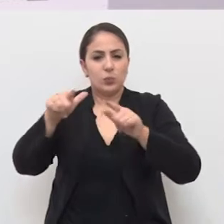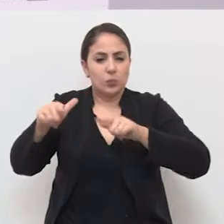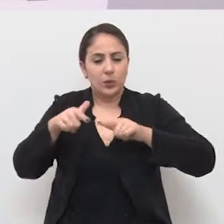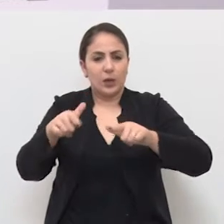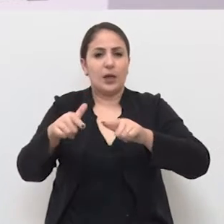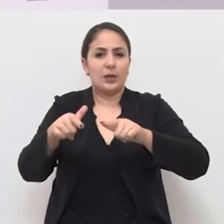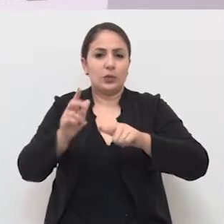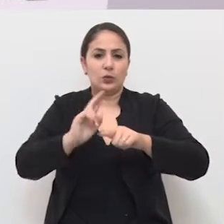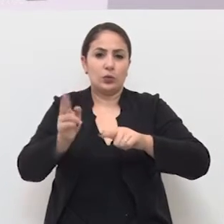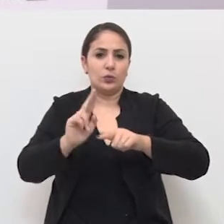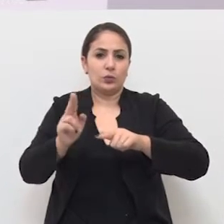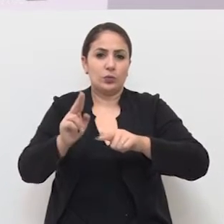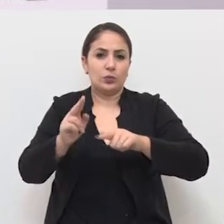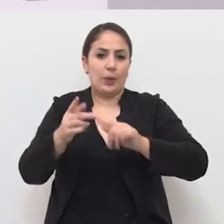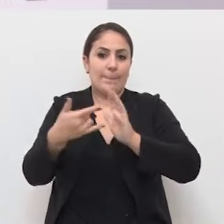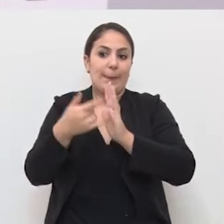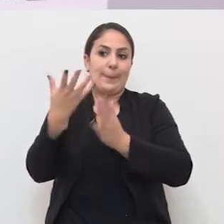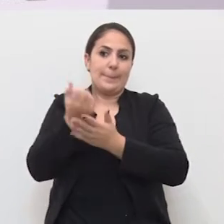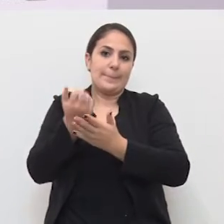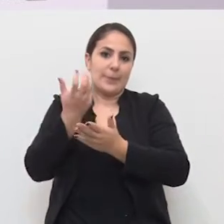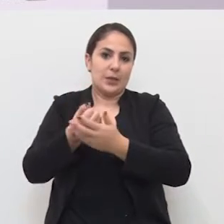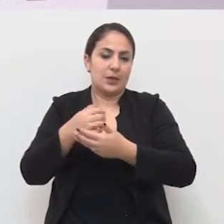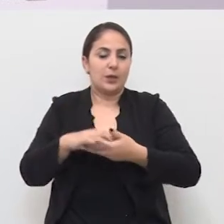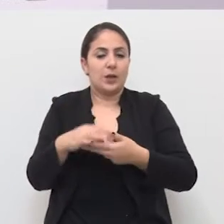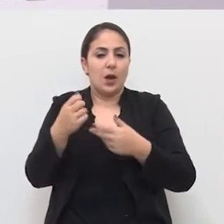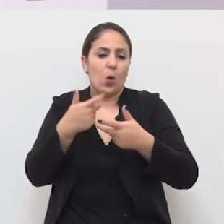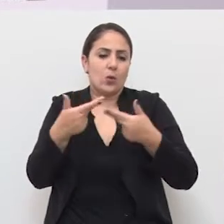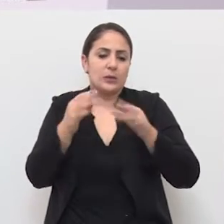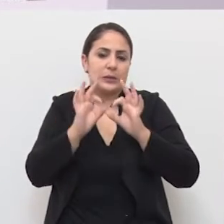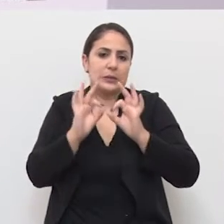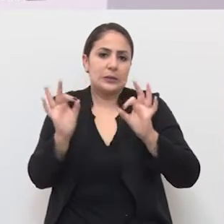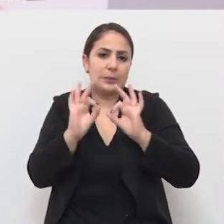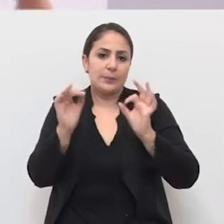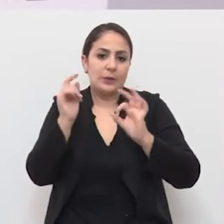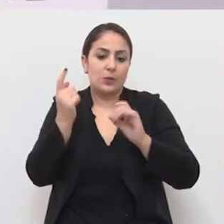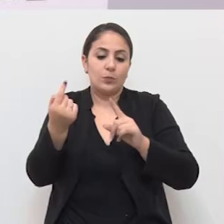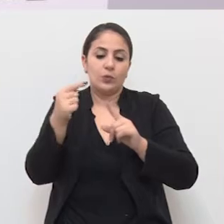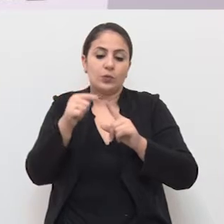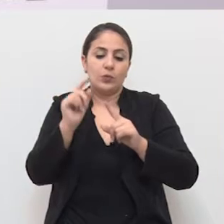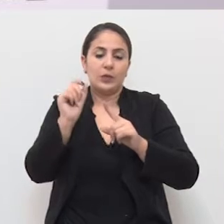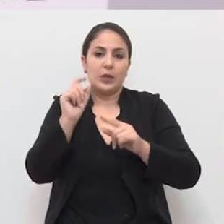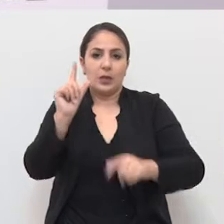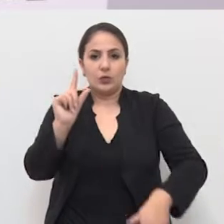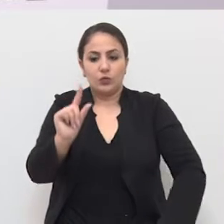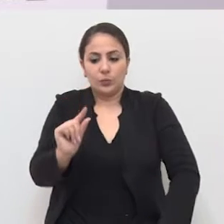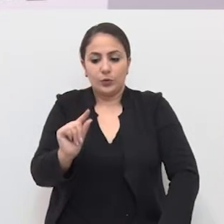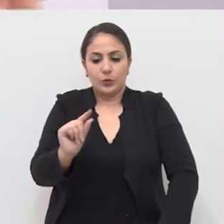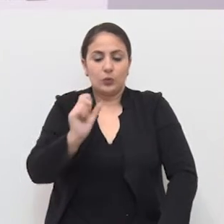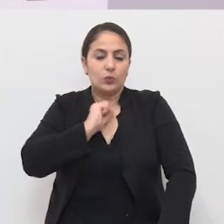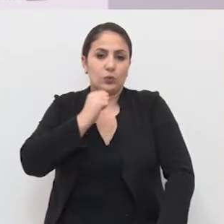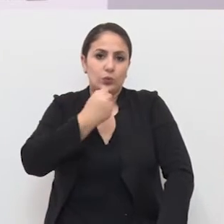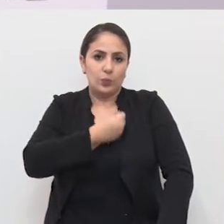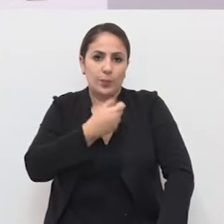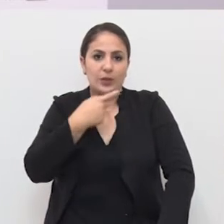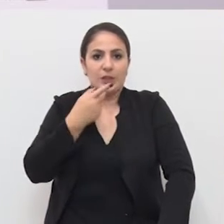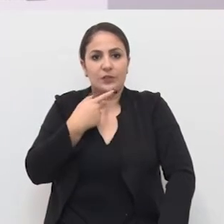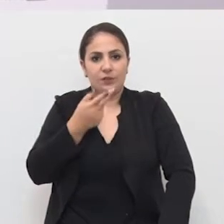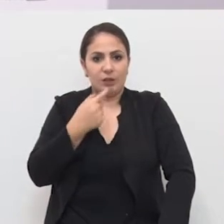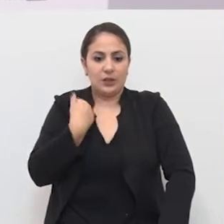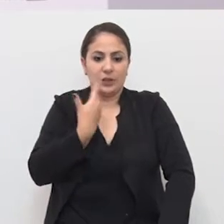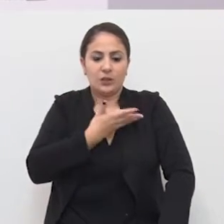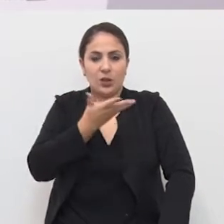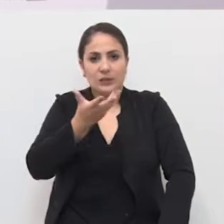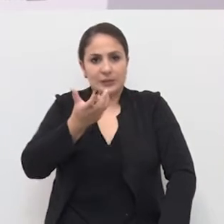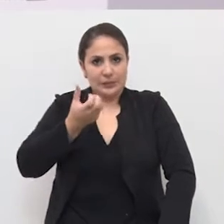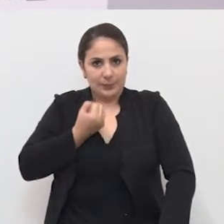meio de transporte chamado por aplicativo. São medidas simples que procuram reduzir o grande número de relatos